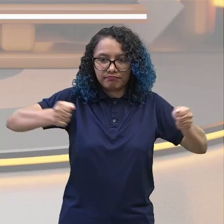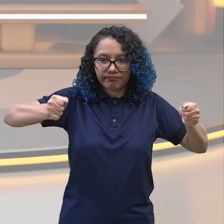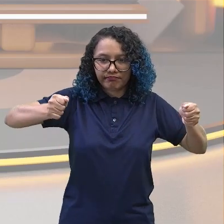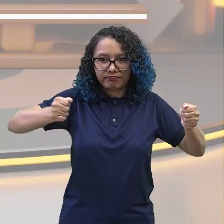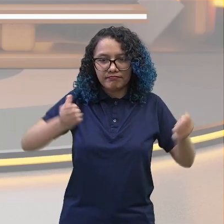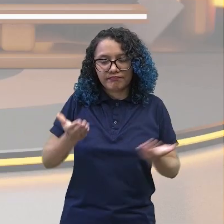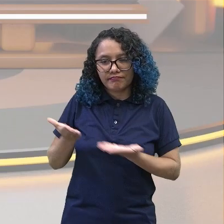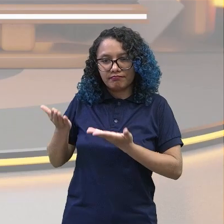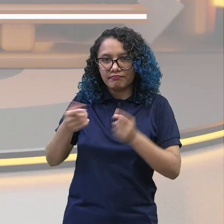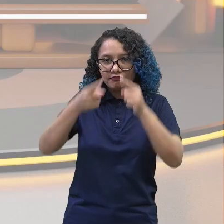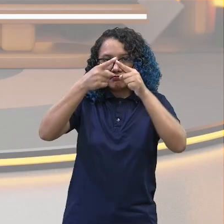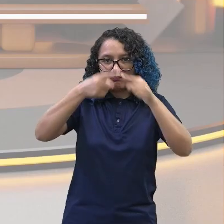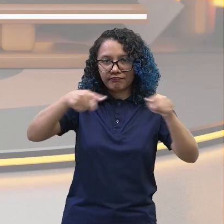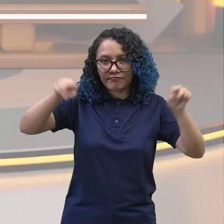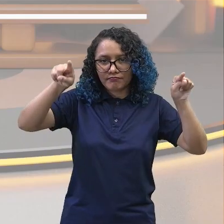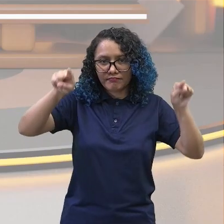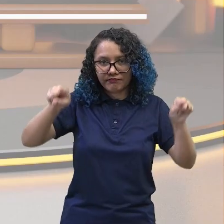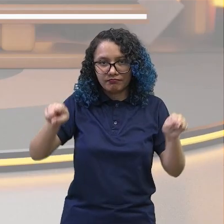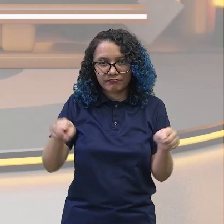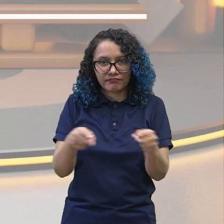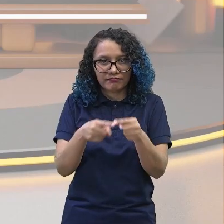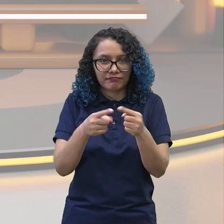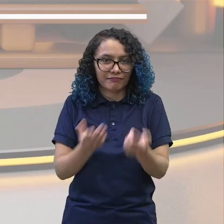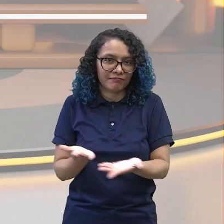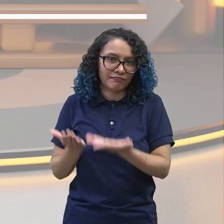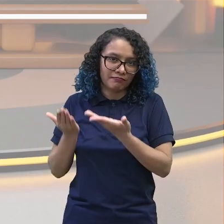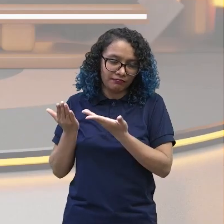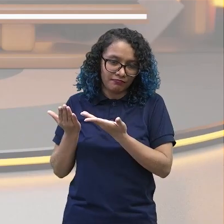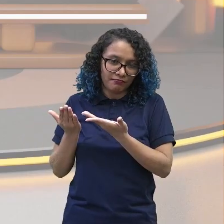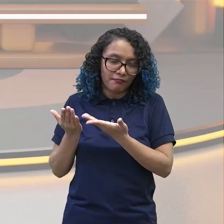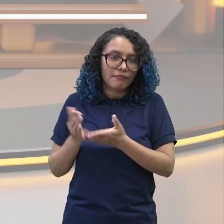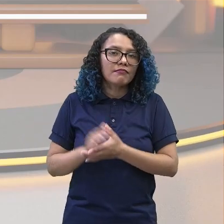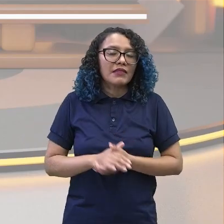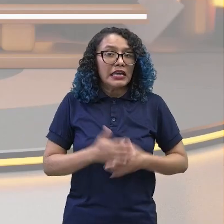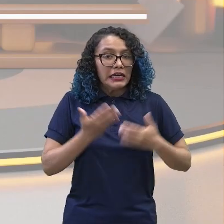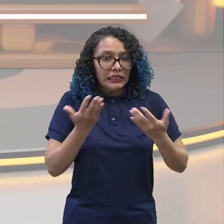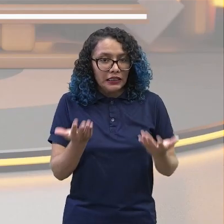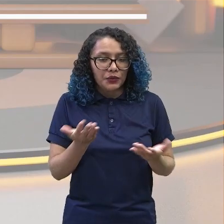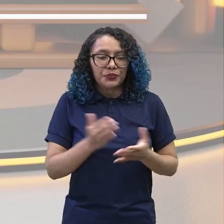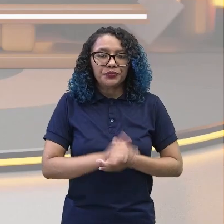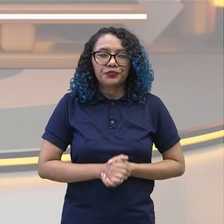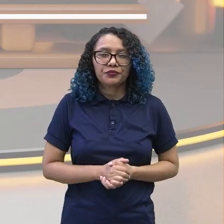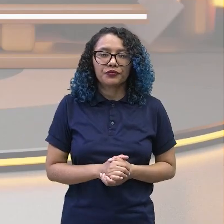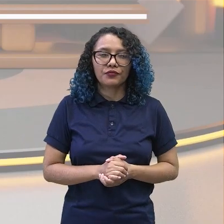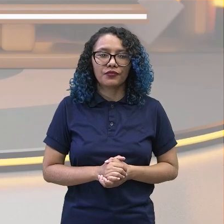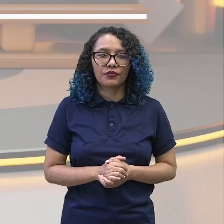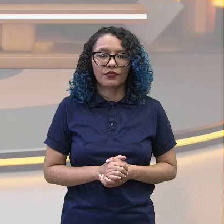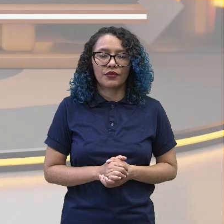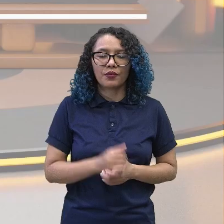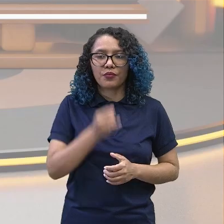né? Algumas observações sobre a projeção cônica. Não dá para